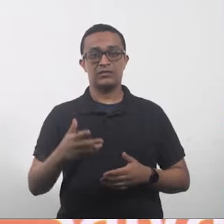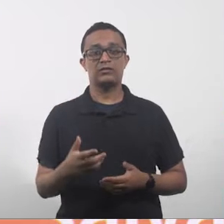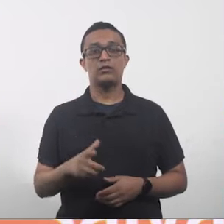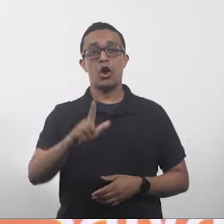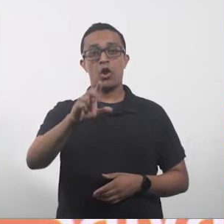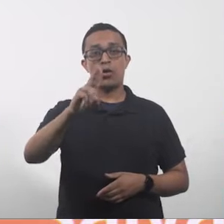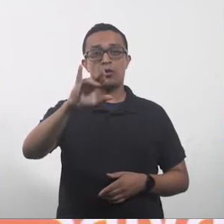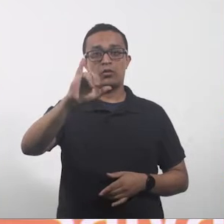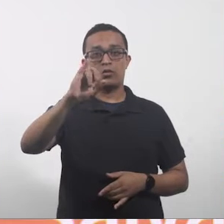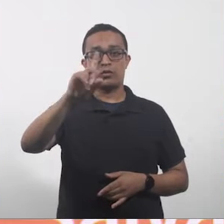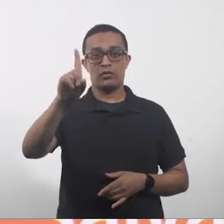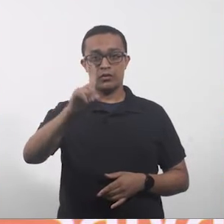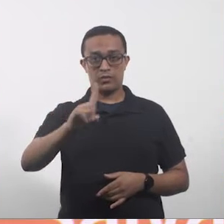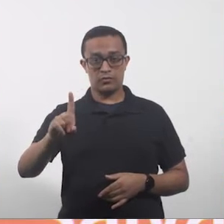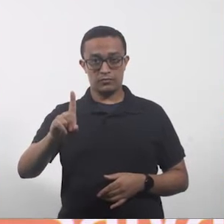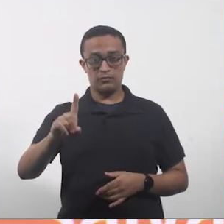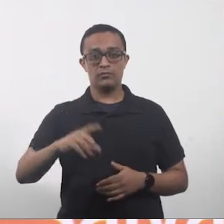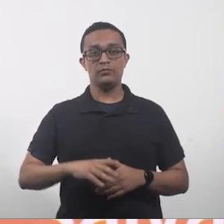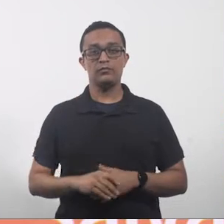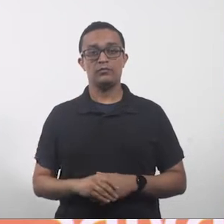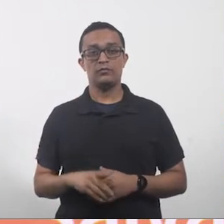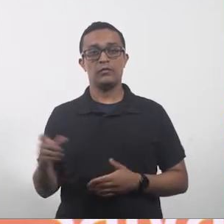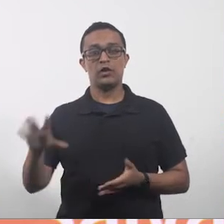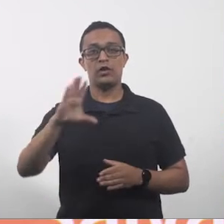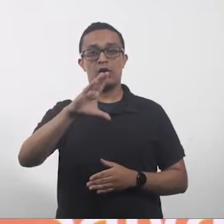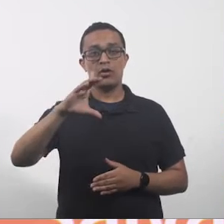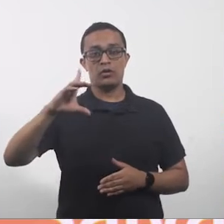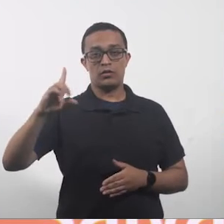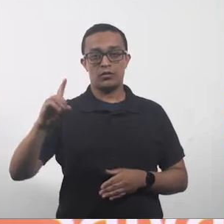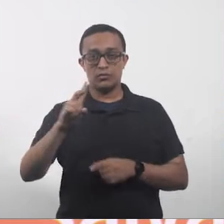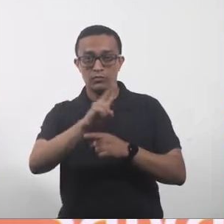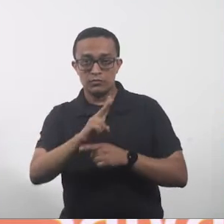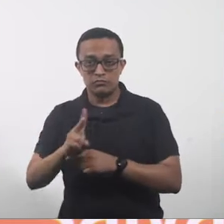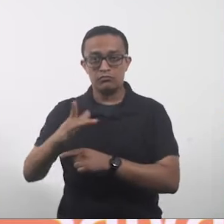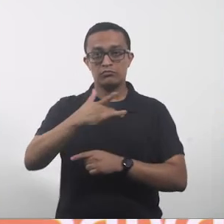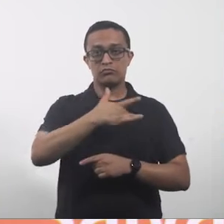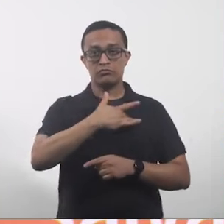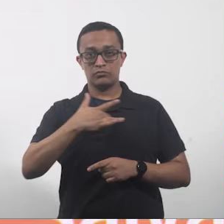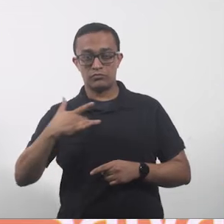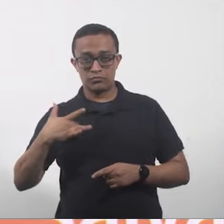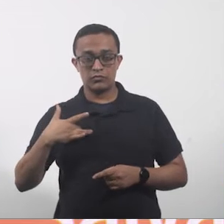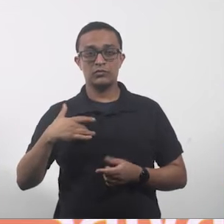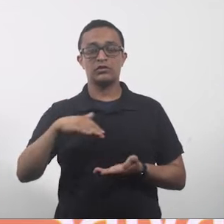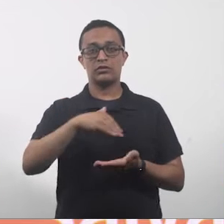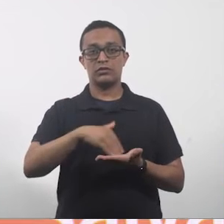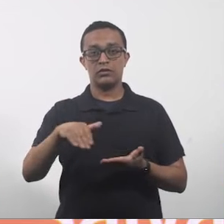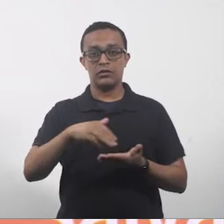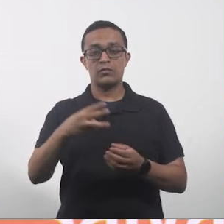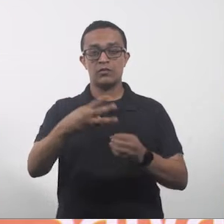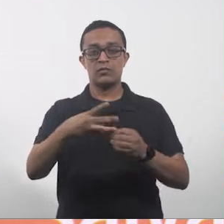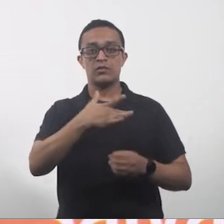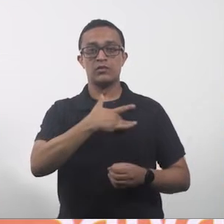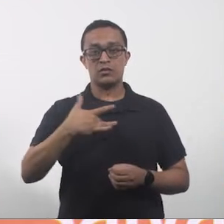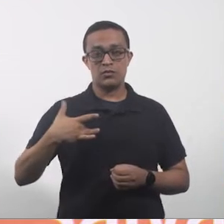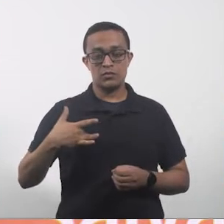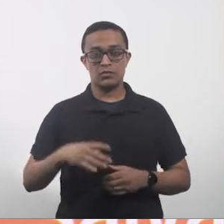Luiz Arthur Vieira Caldeira, nosso coordenador de Vigilância em Saúde da Secretaria Municipal de Saúde,